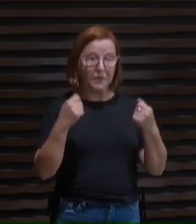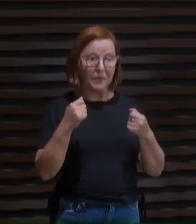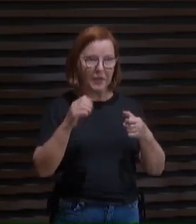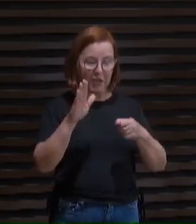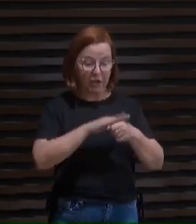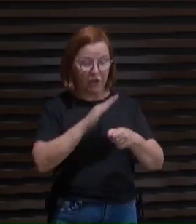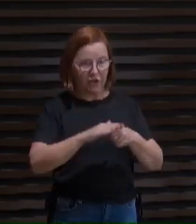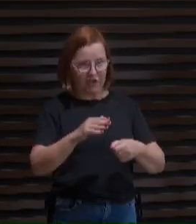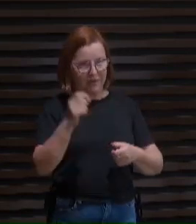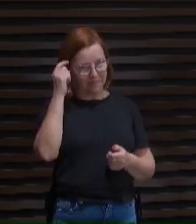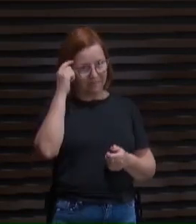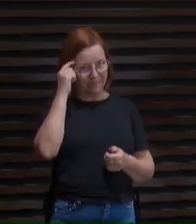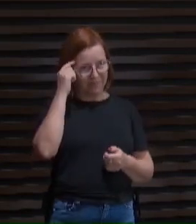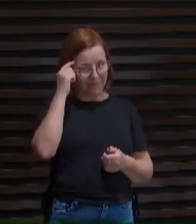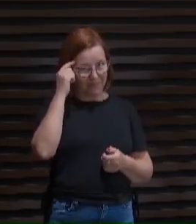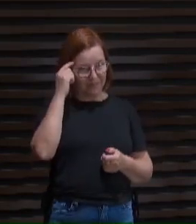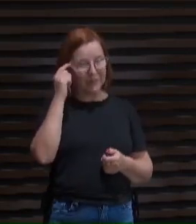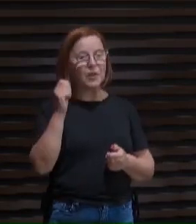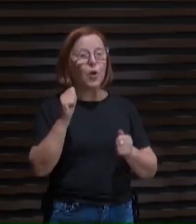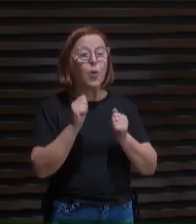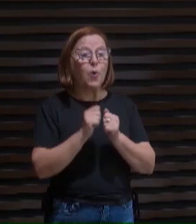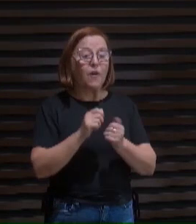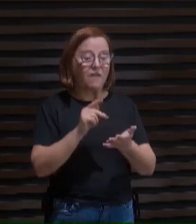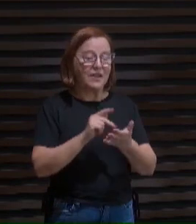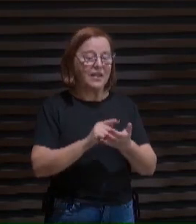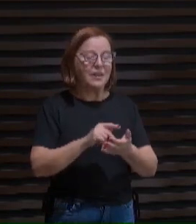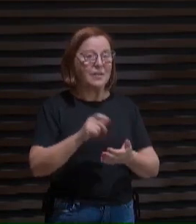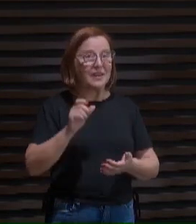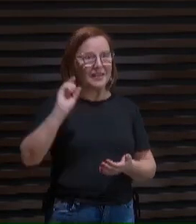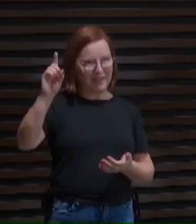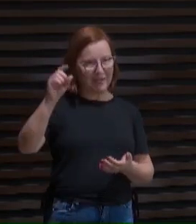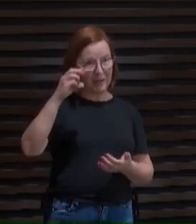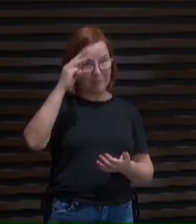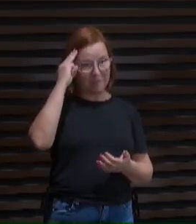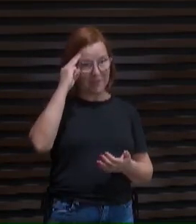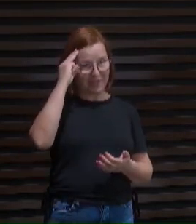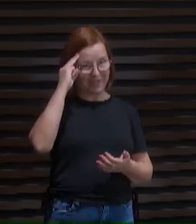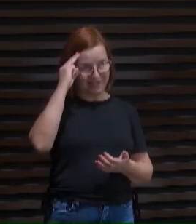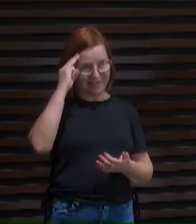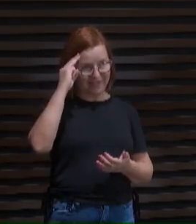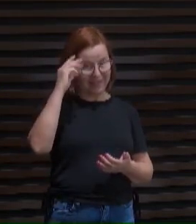a verdade da palavra de Deus, meditar na sua provisão para nossa alma aflita,